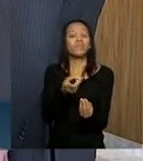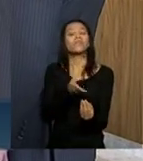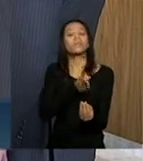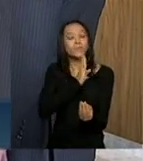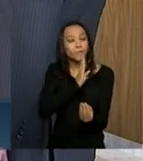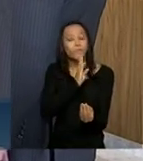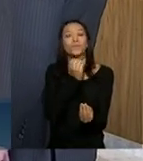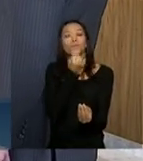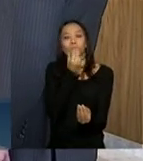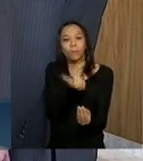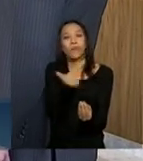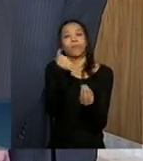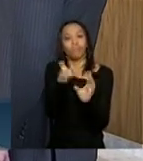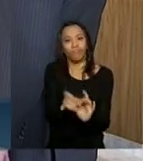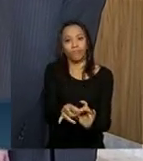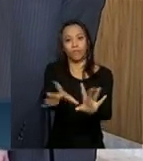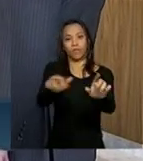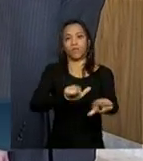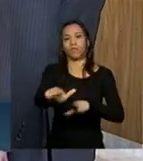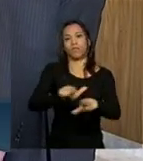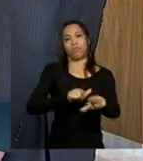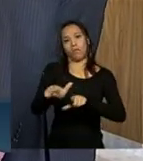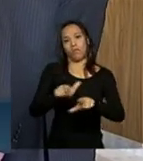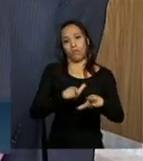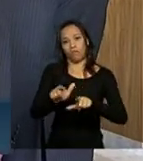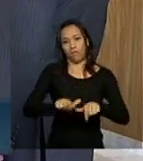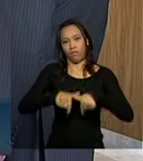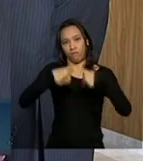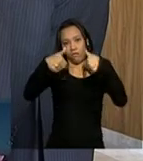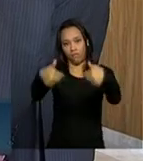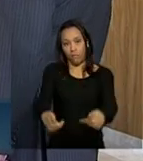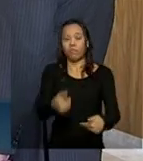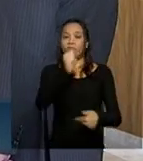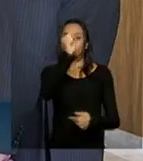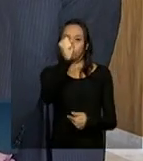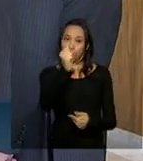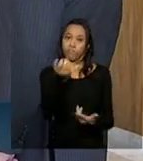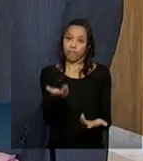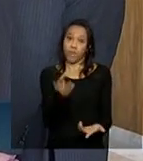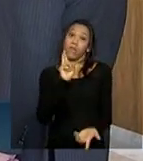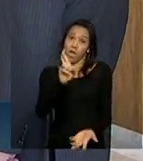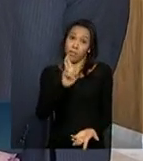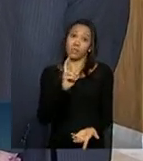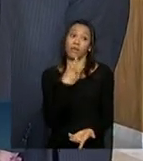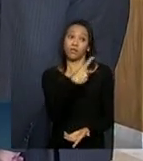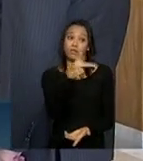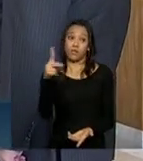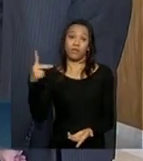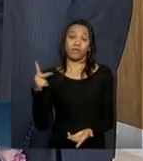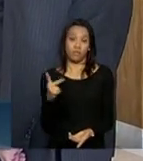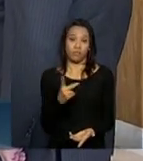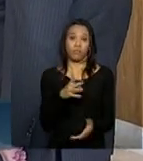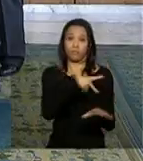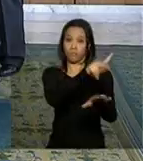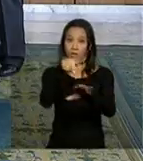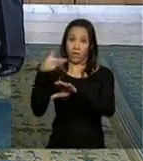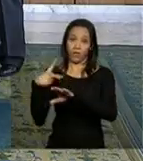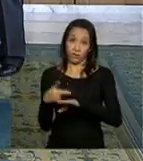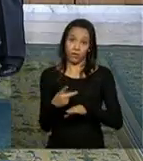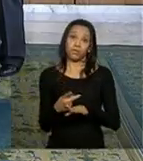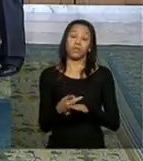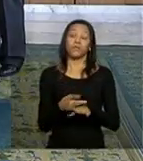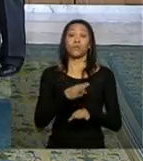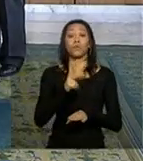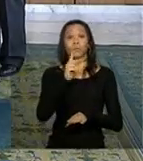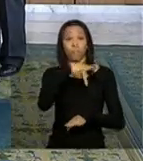oficialmente e para que possam começar a representar os seus países no país que o